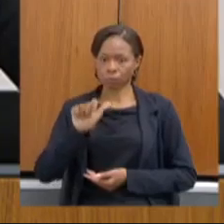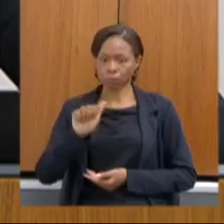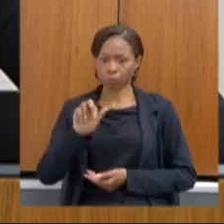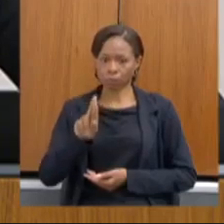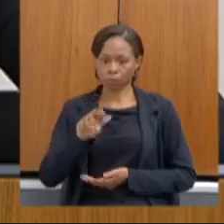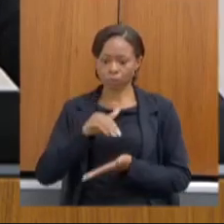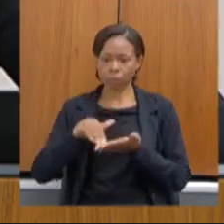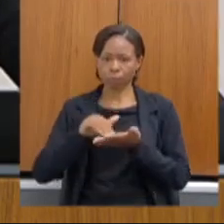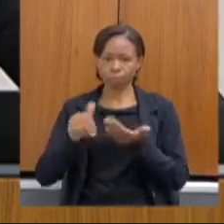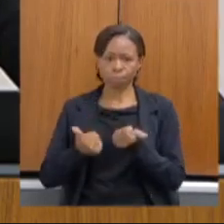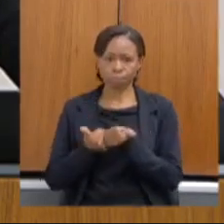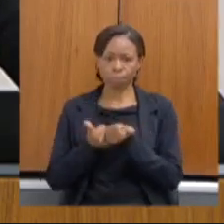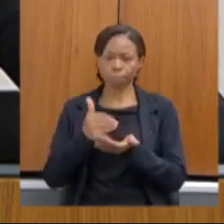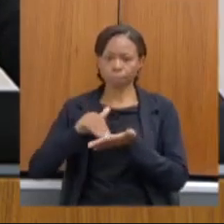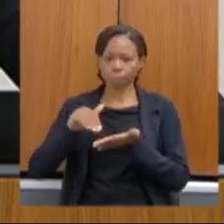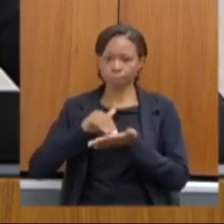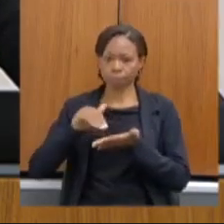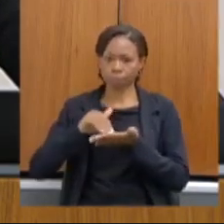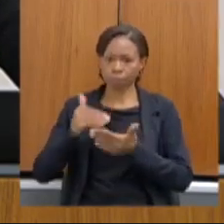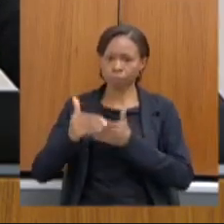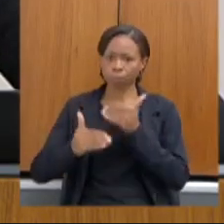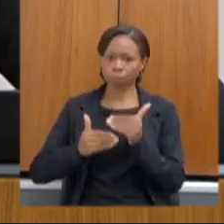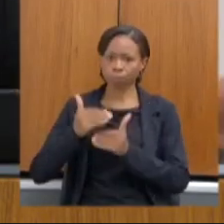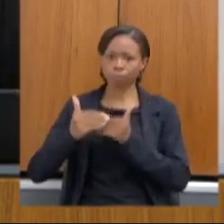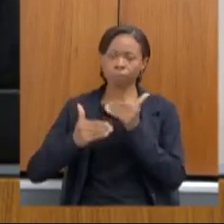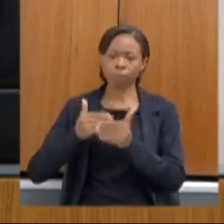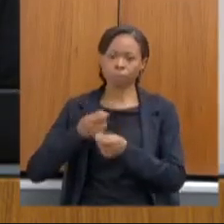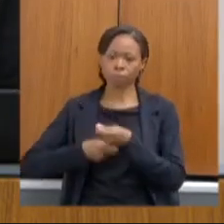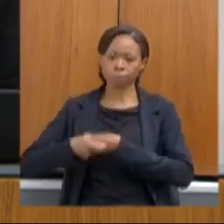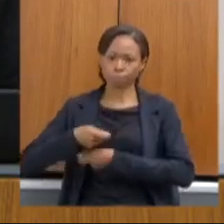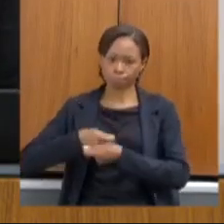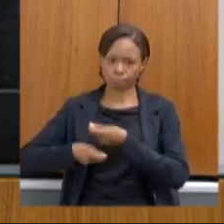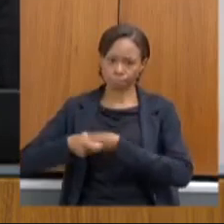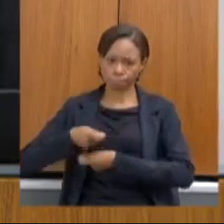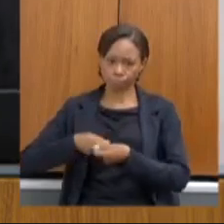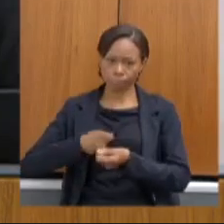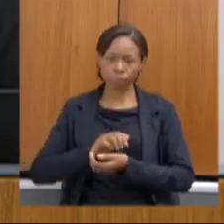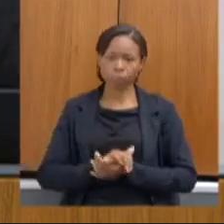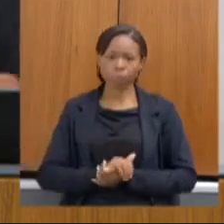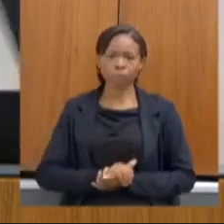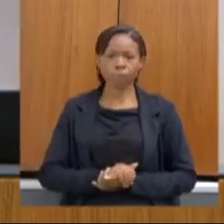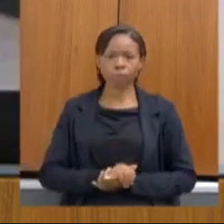secretaria de estado adjunta de desenvolvimento econômico